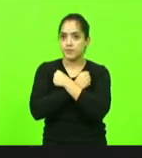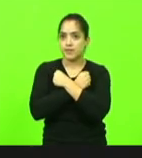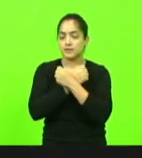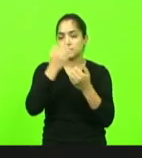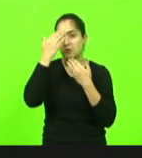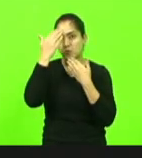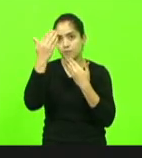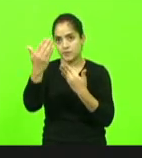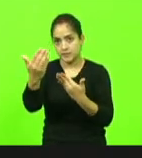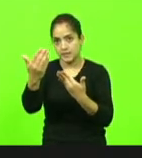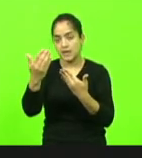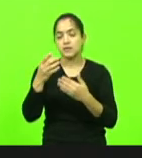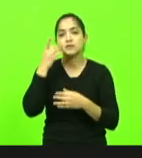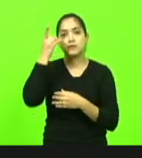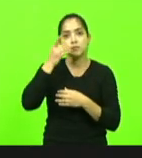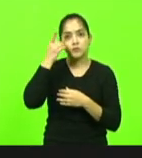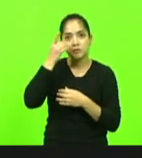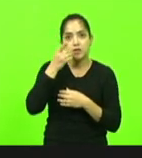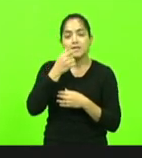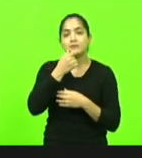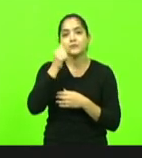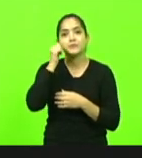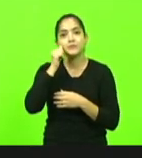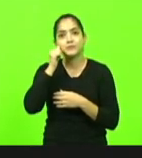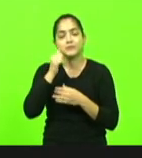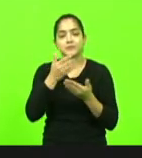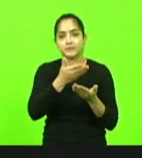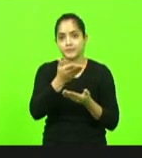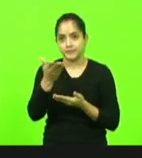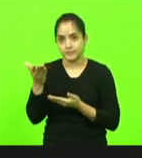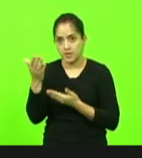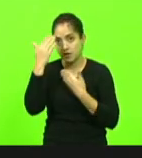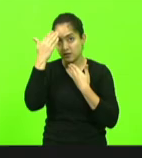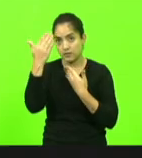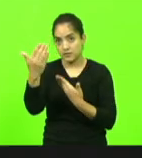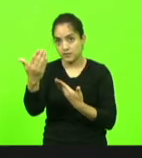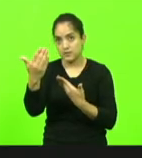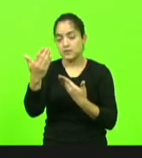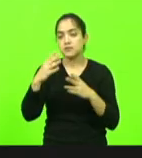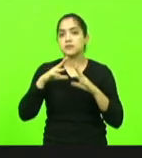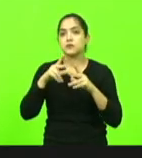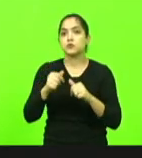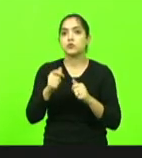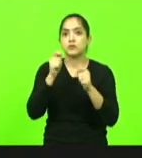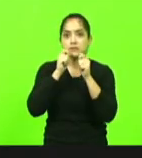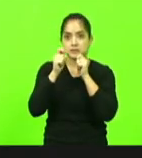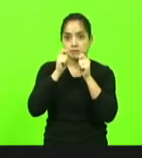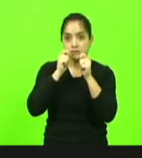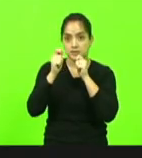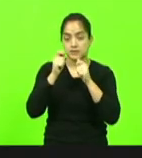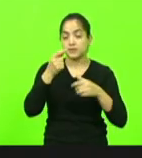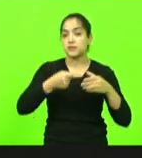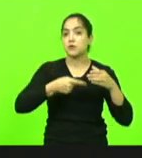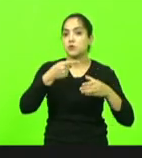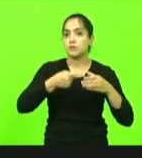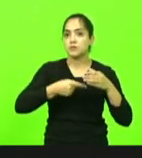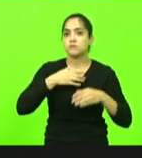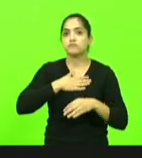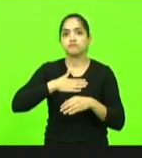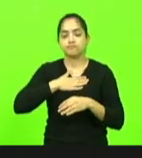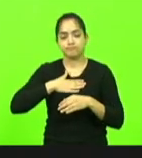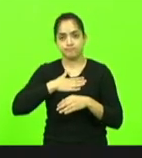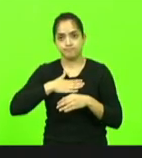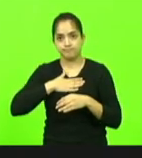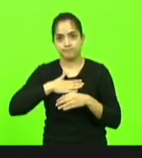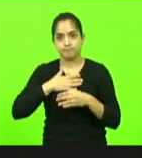aqui aos deputados e deputada, e eu agradeço também a toda a assessoria da comissão, foi um prazer tê-los conosco,